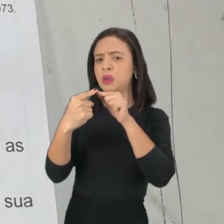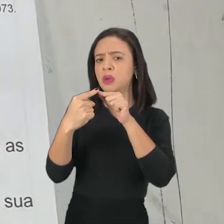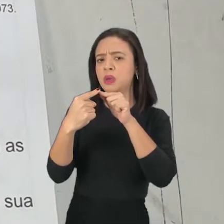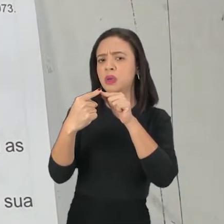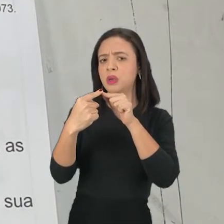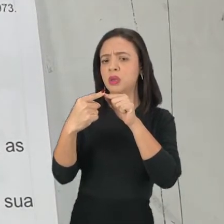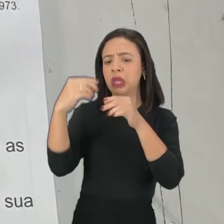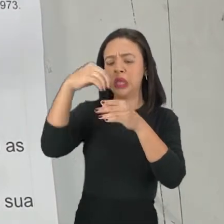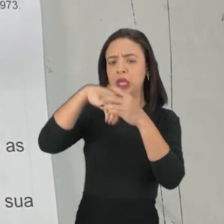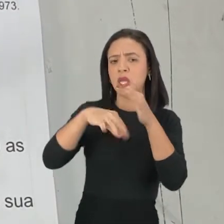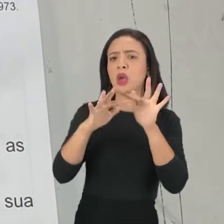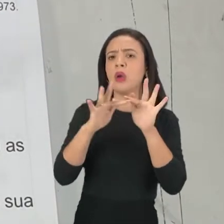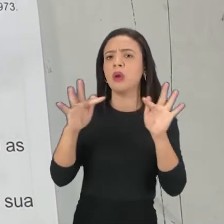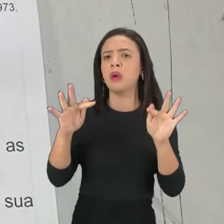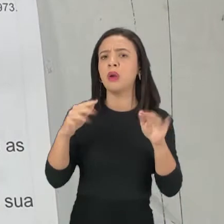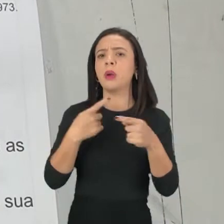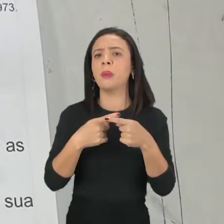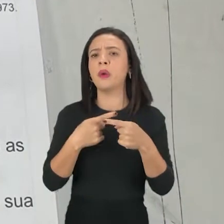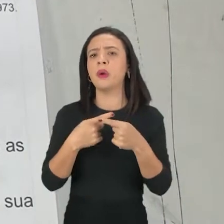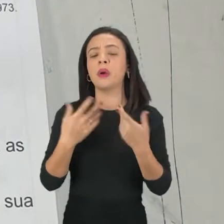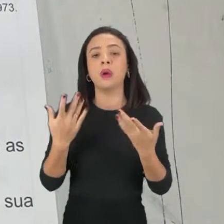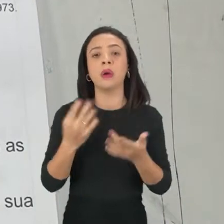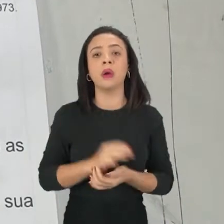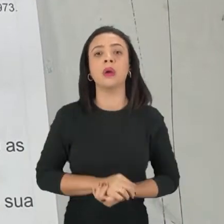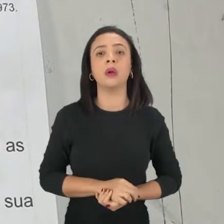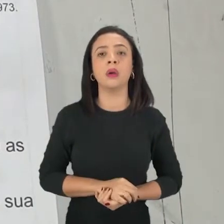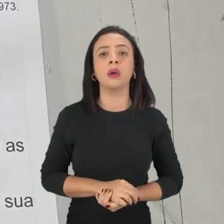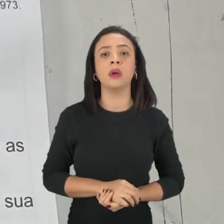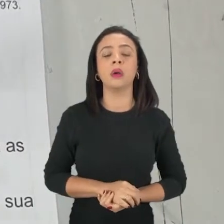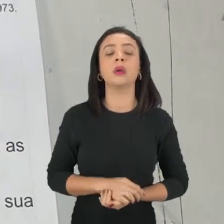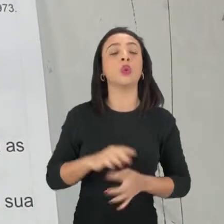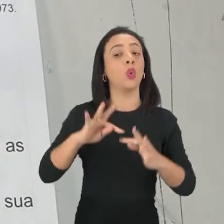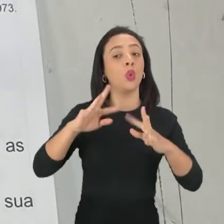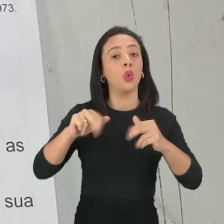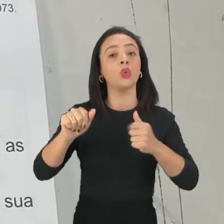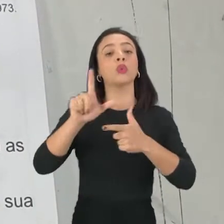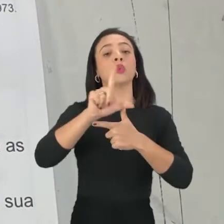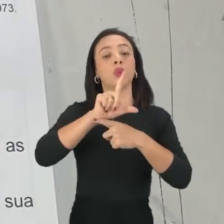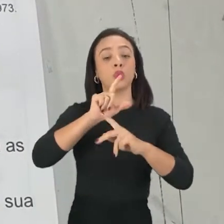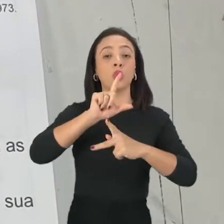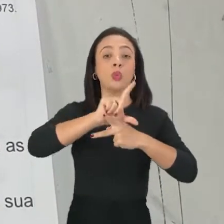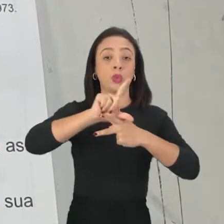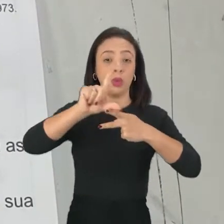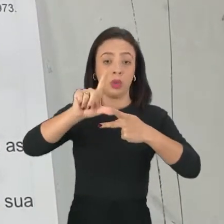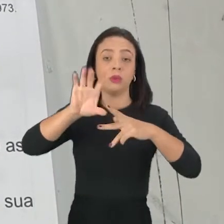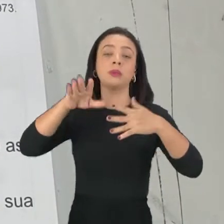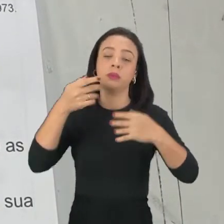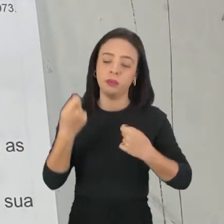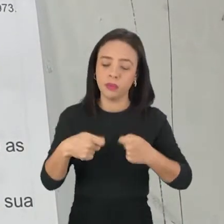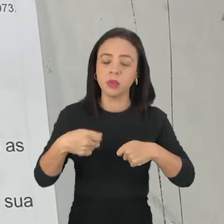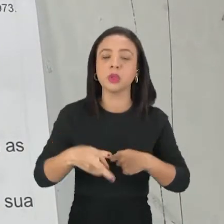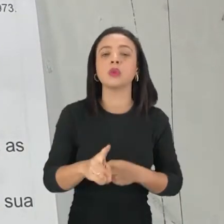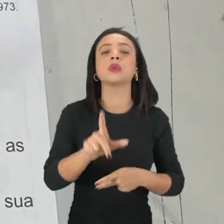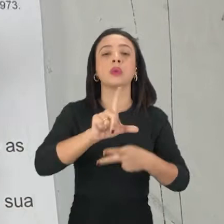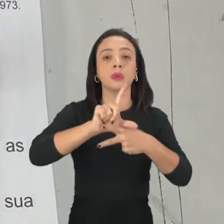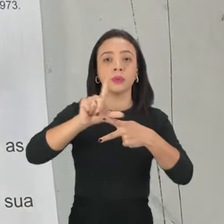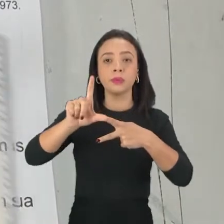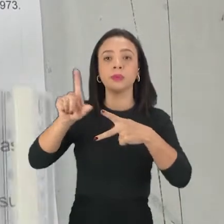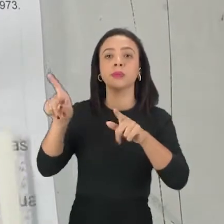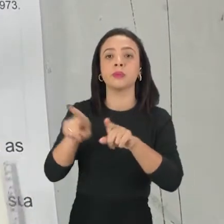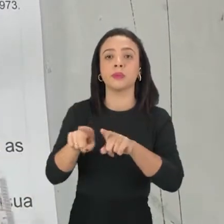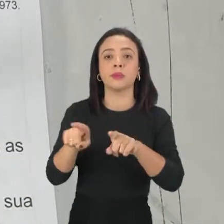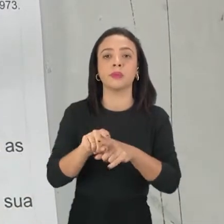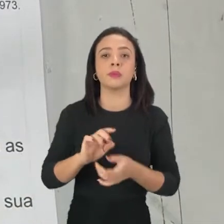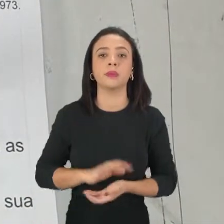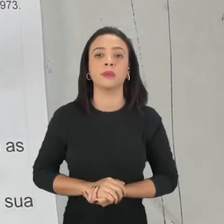concordância na frase que afinal você tá fazendo Tá no plural Então tem que continuar no plural quem